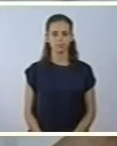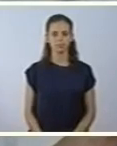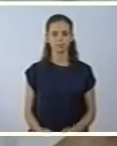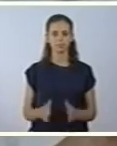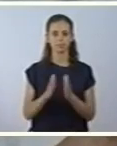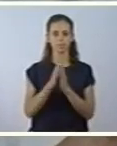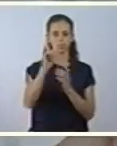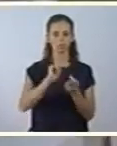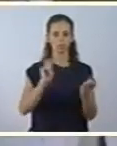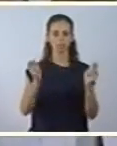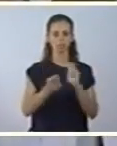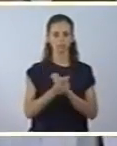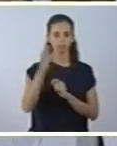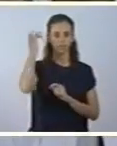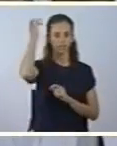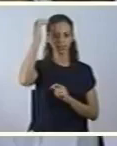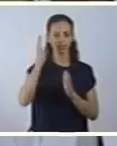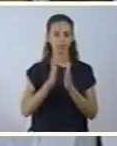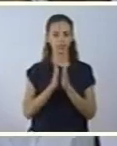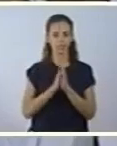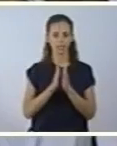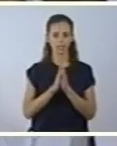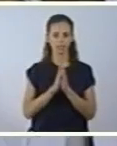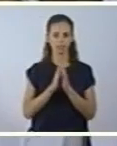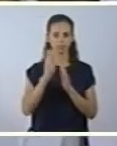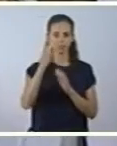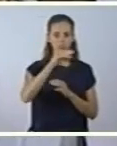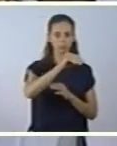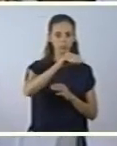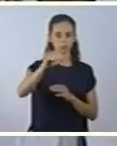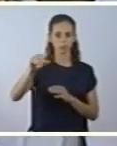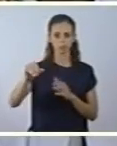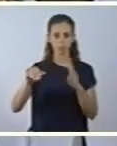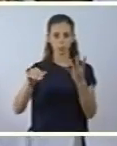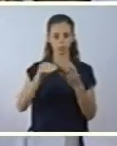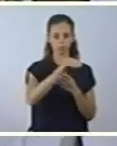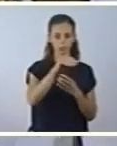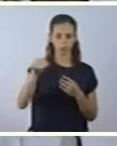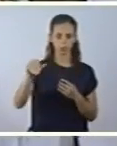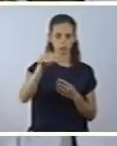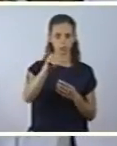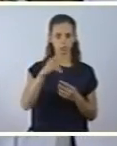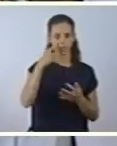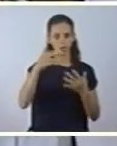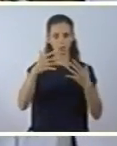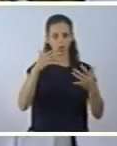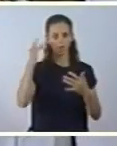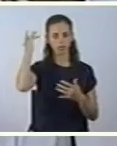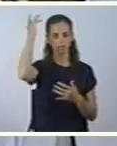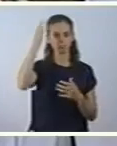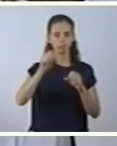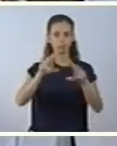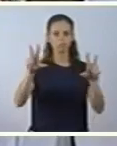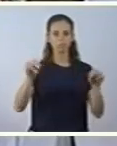Para que Deus transfigure a Santa Igreja, peregrina nos 4 cantos da terra e faça brilhar pela